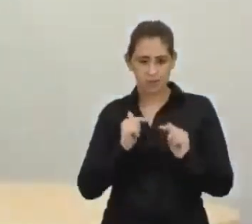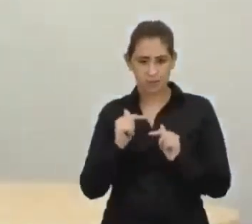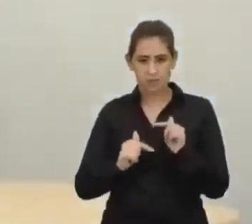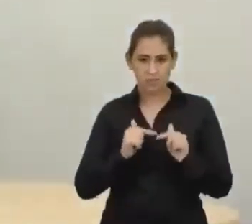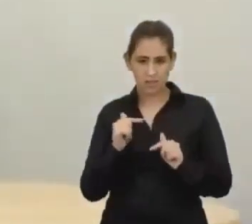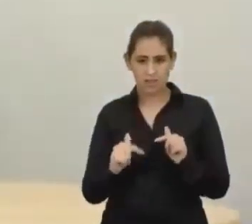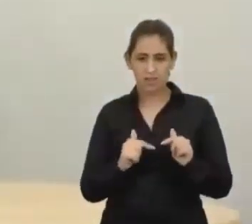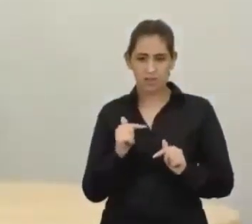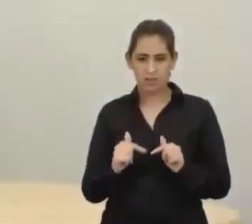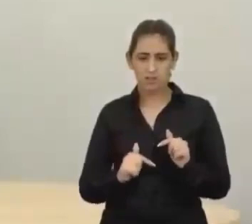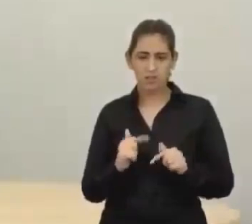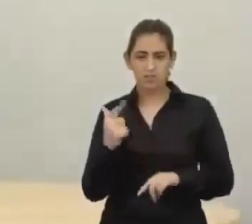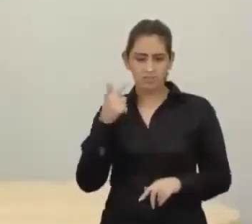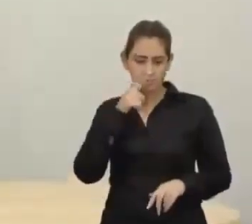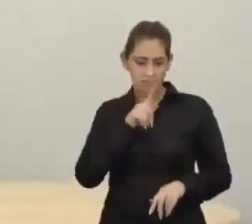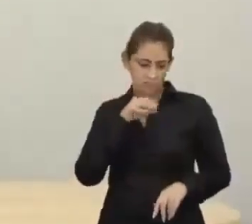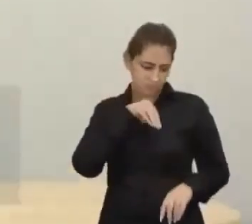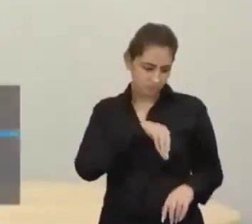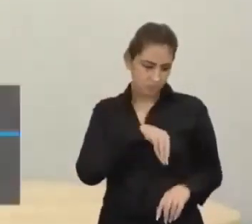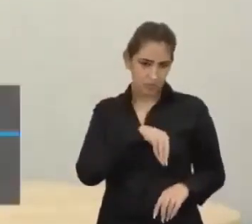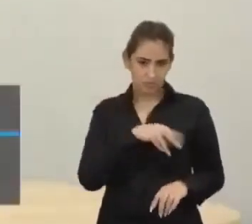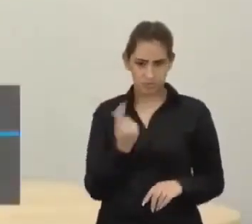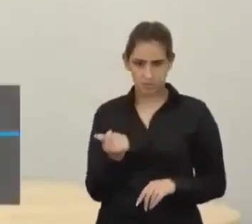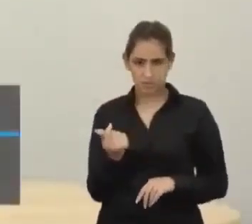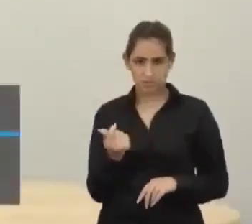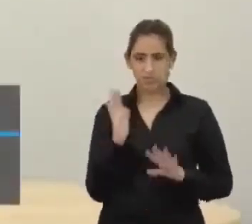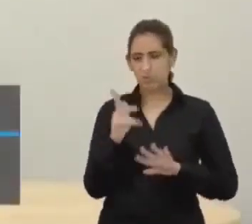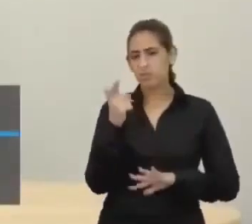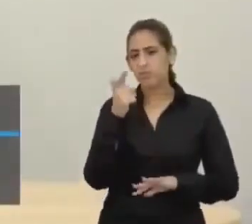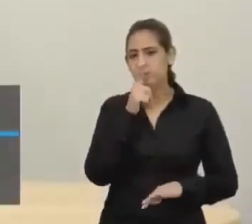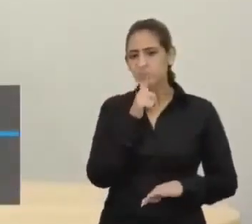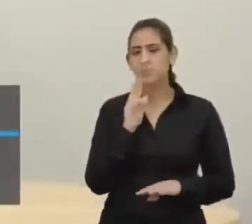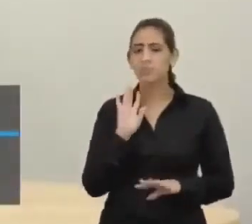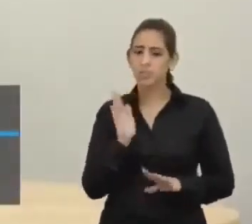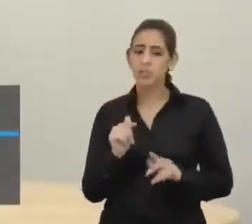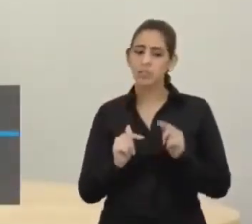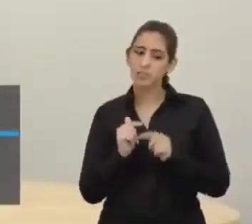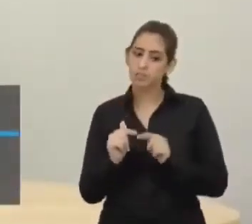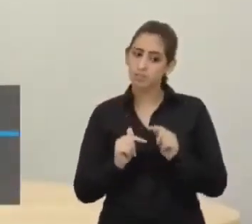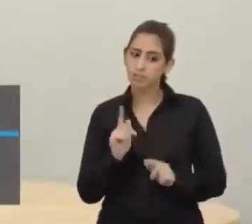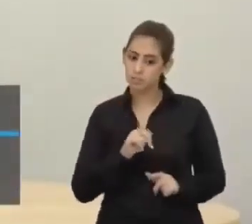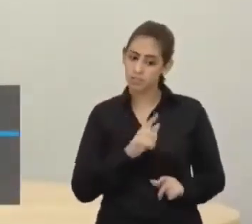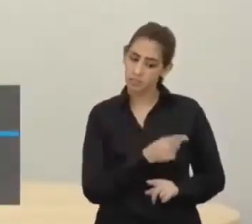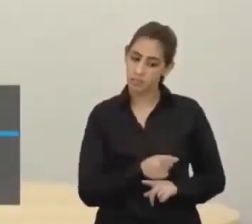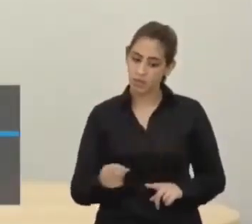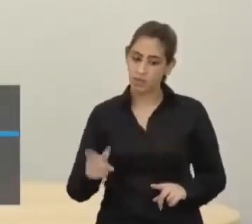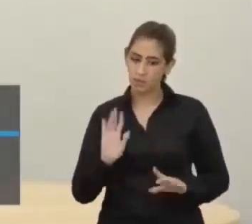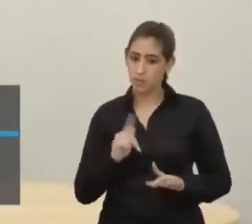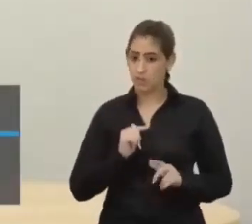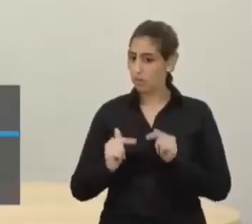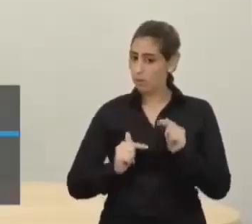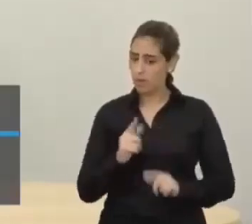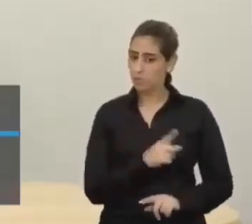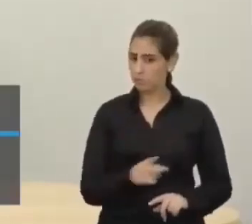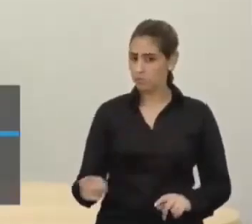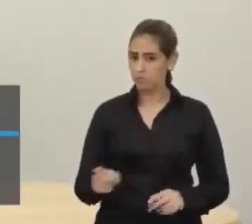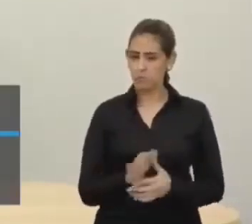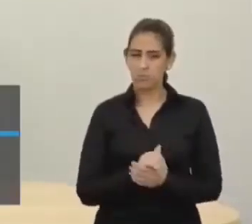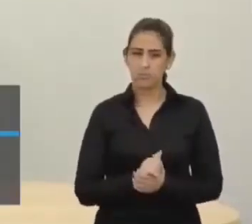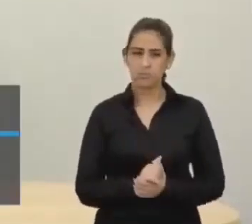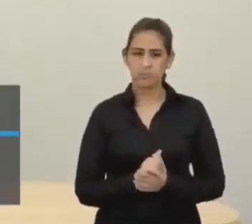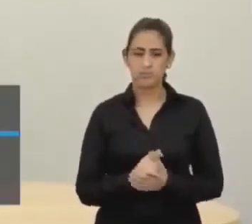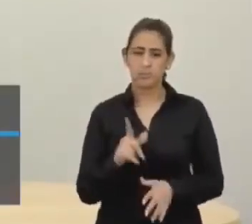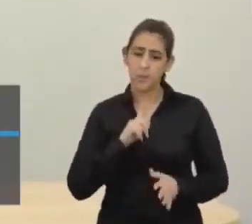aí que por uma hora e ganha um certo valor né já é considerado aí uma pessoa ocupada naquela semana tá então é isso aí por isso que eu falei